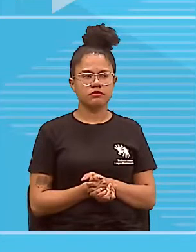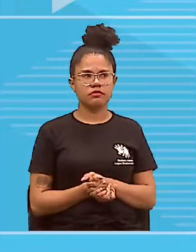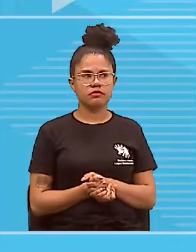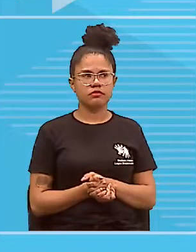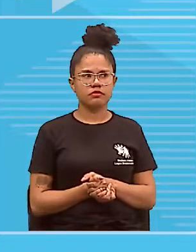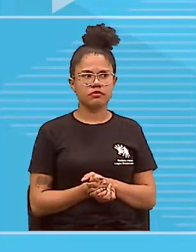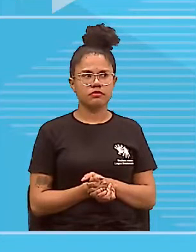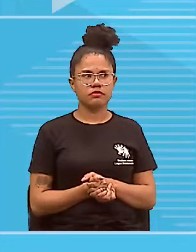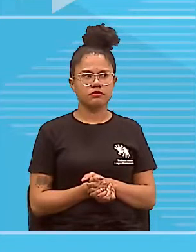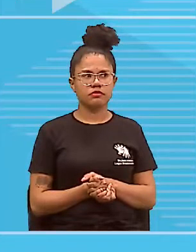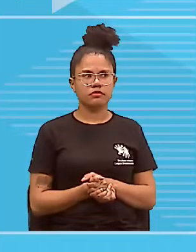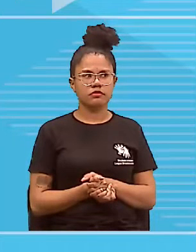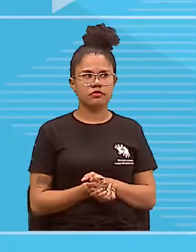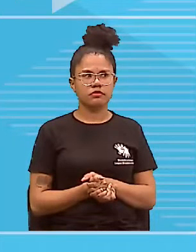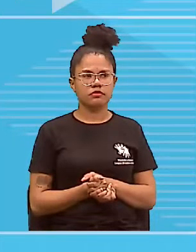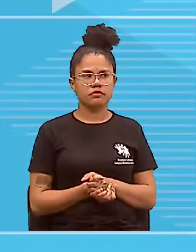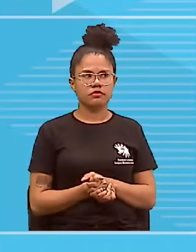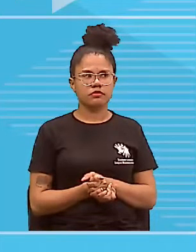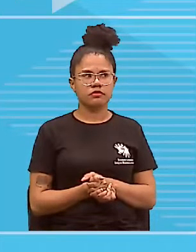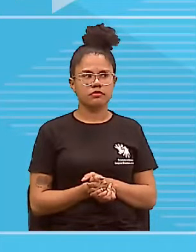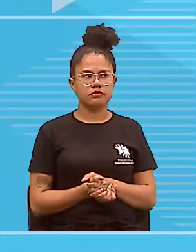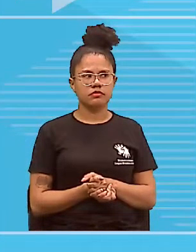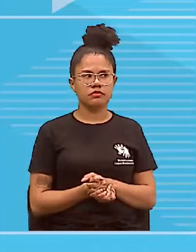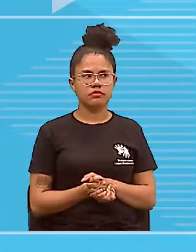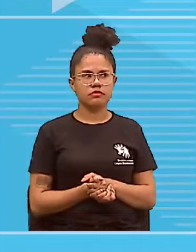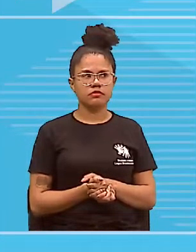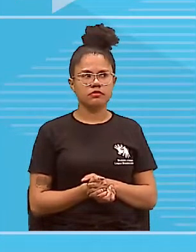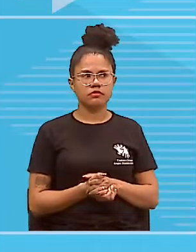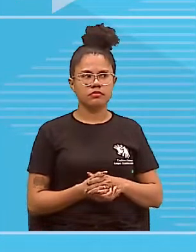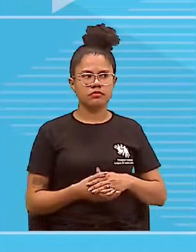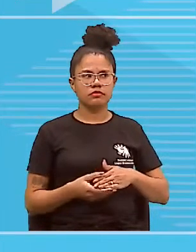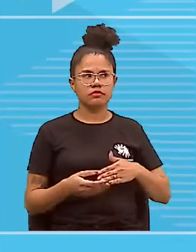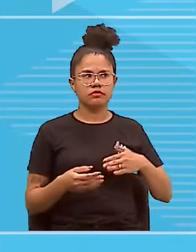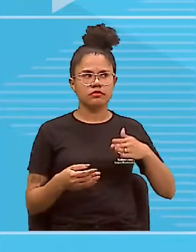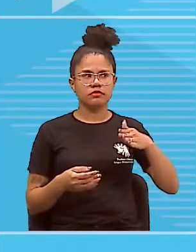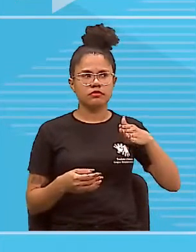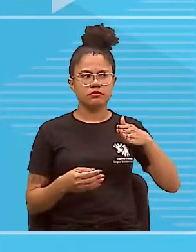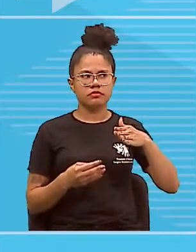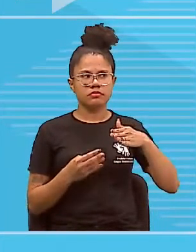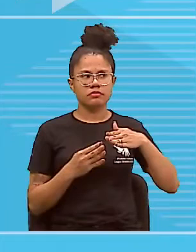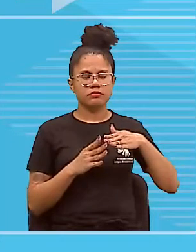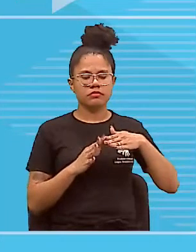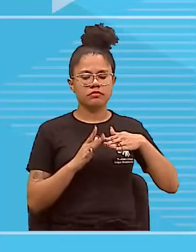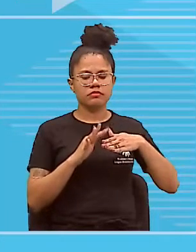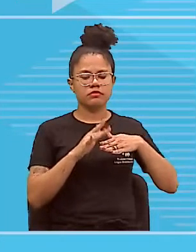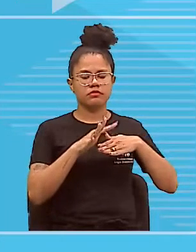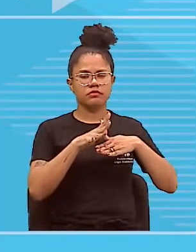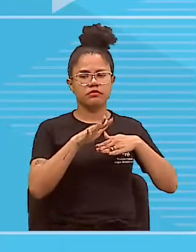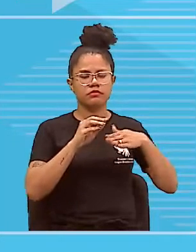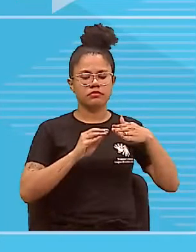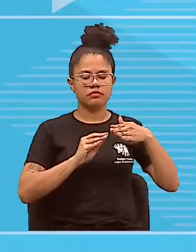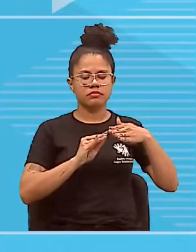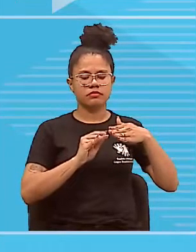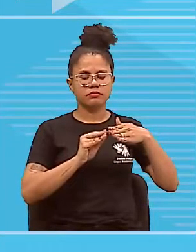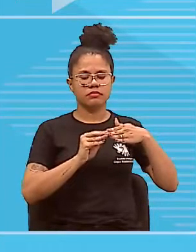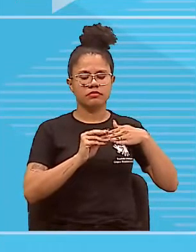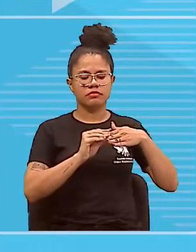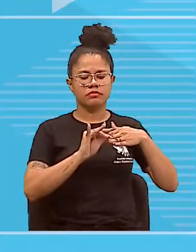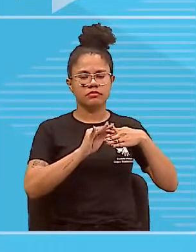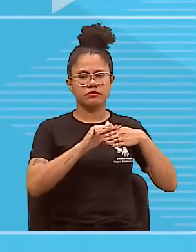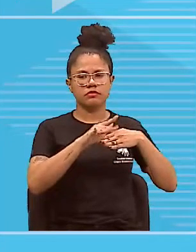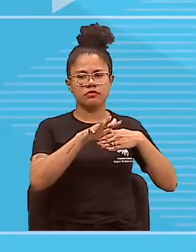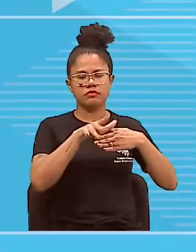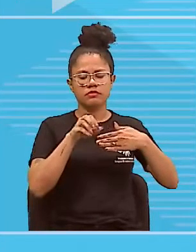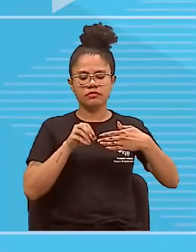passar por esses obstáculos e vai se espalhar no outro ambiente